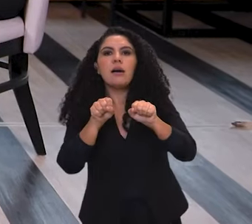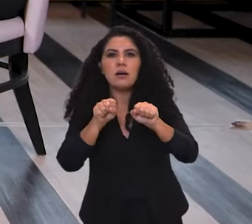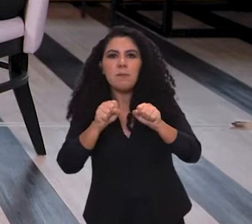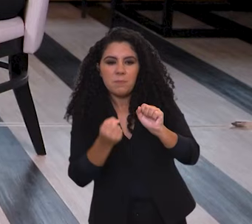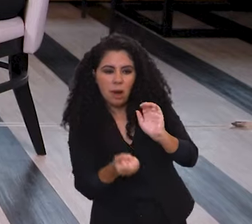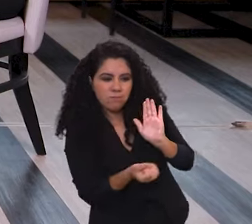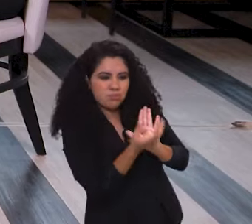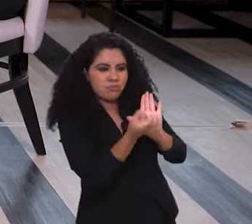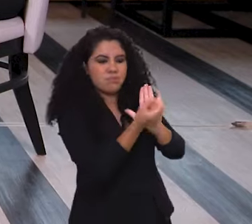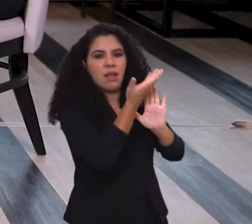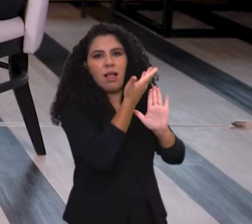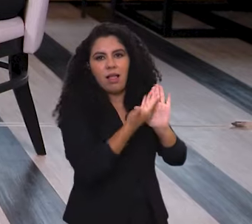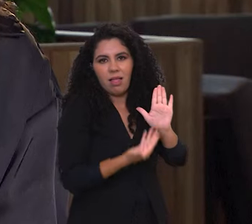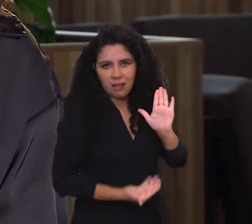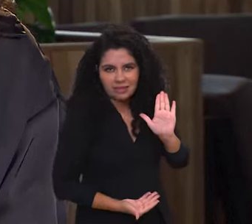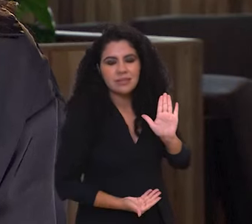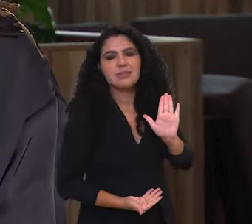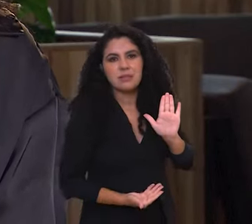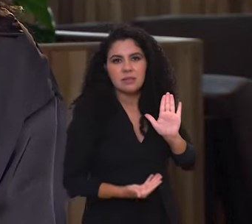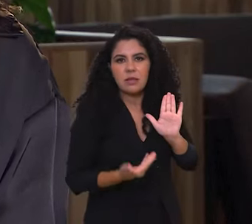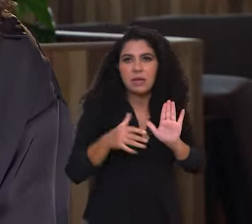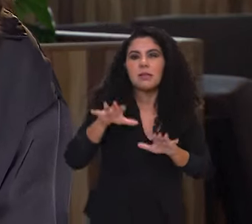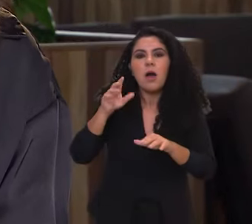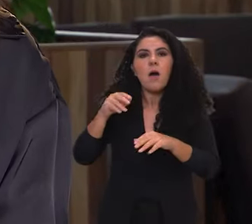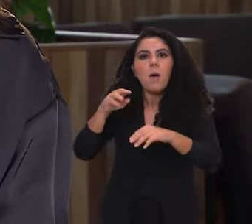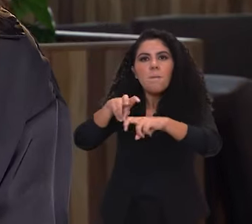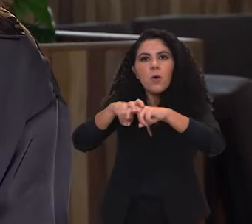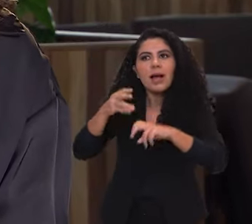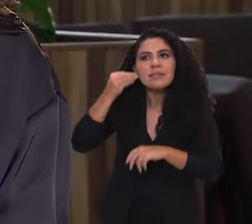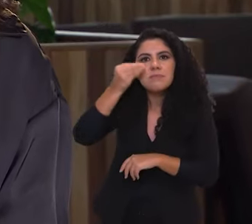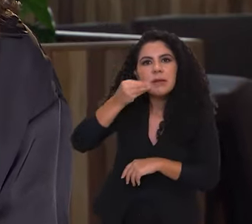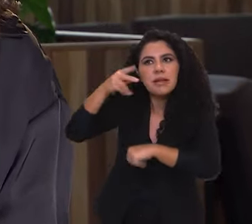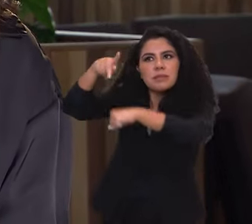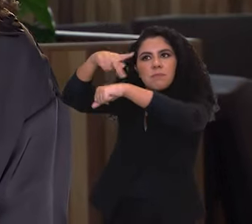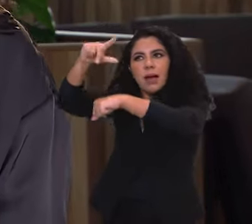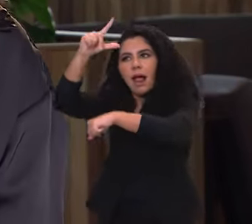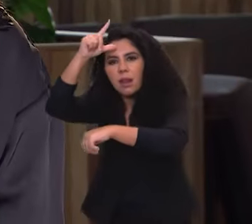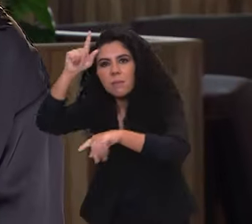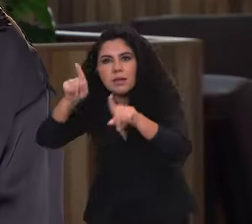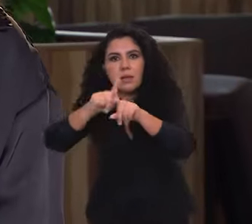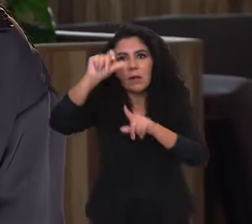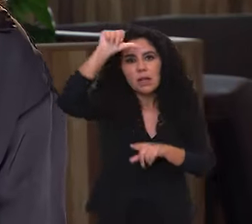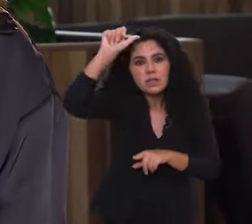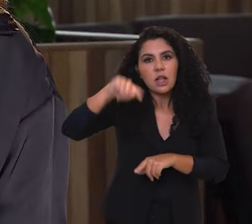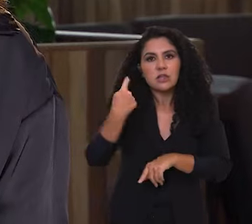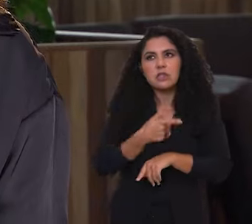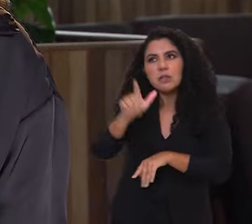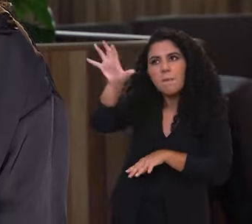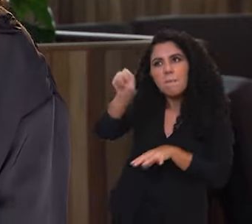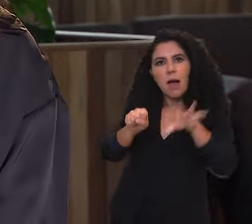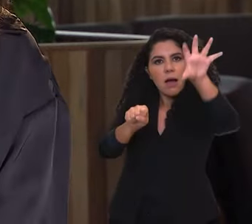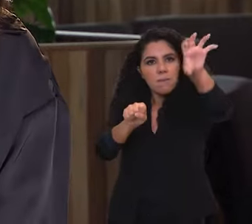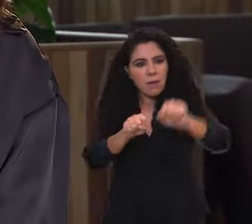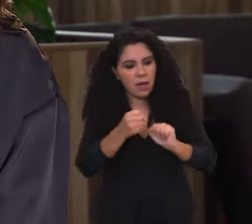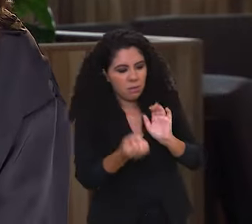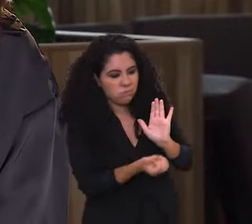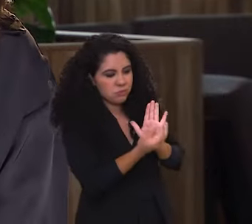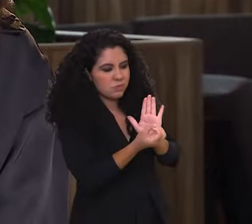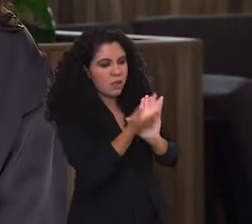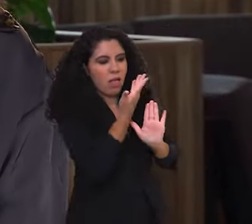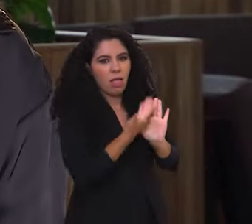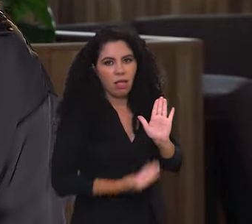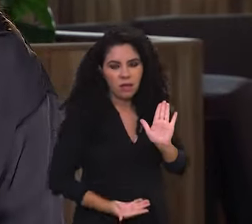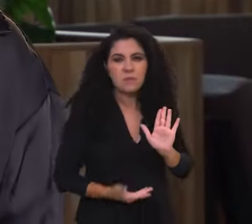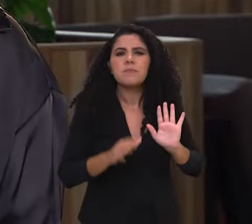nossa. Exatamente. A gente está se baseando nessas experiências de avanços no ordenamento territorial para construir a